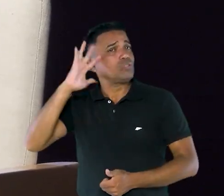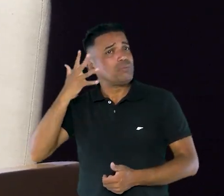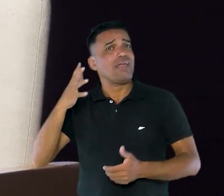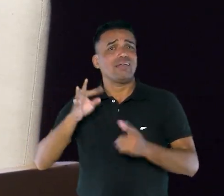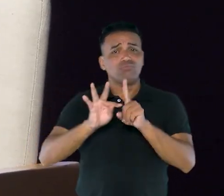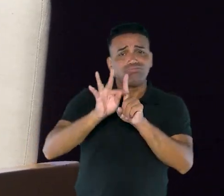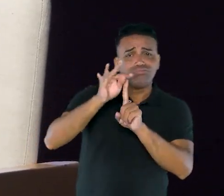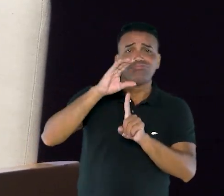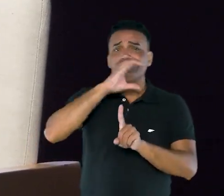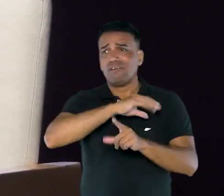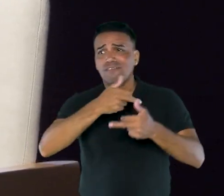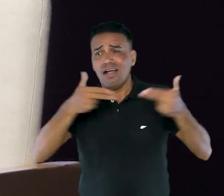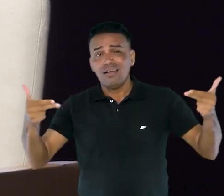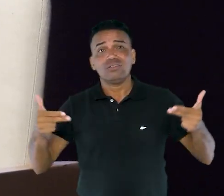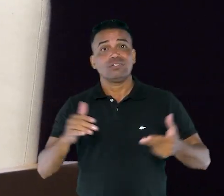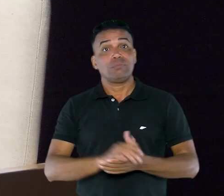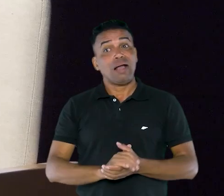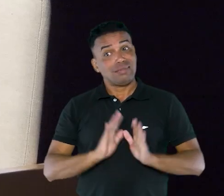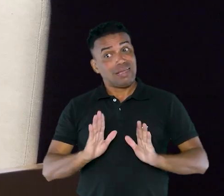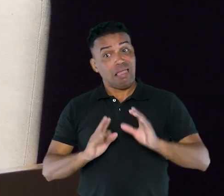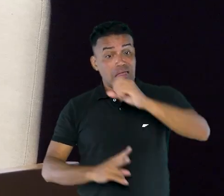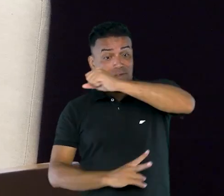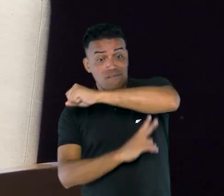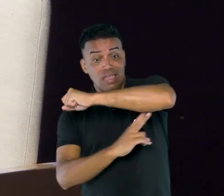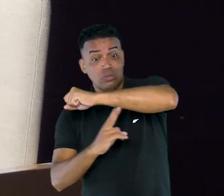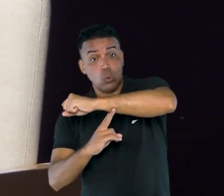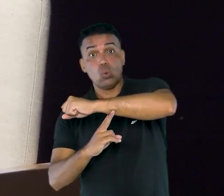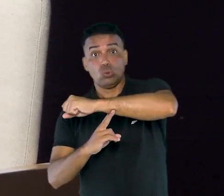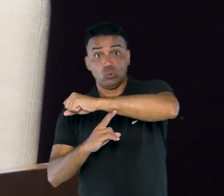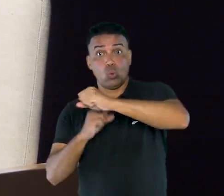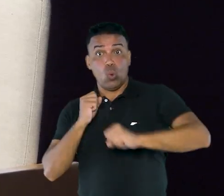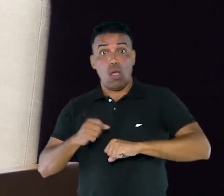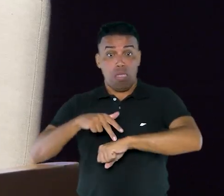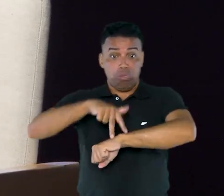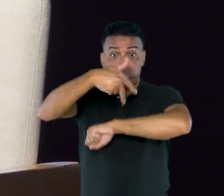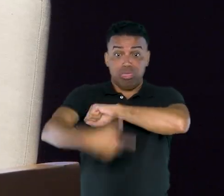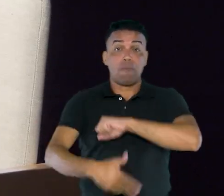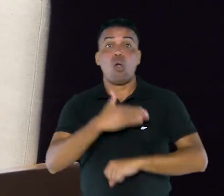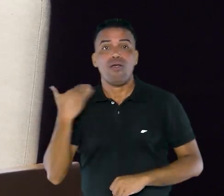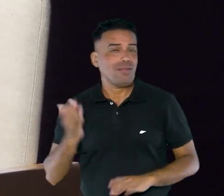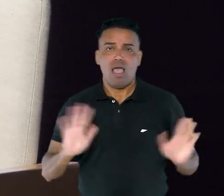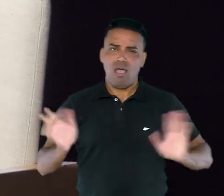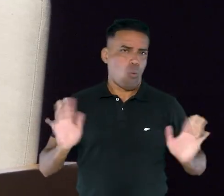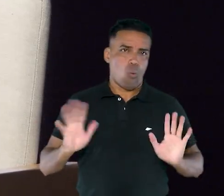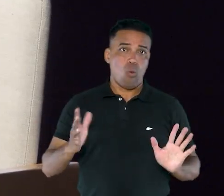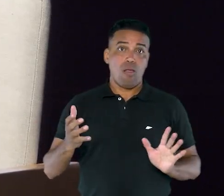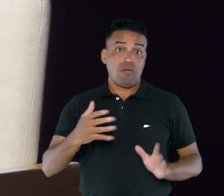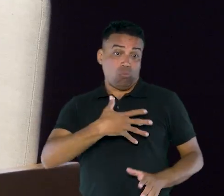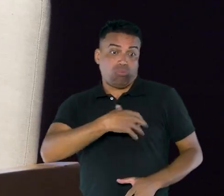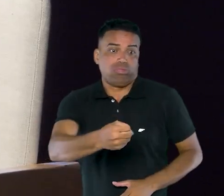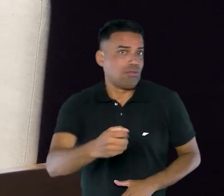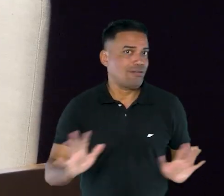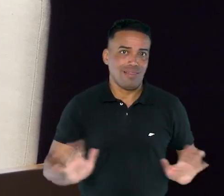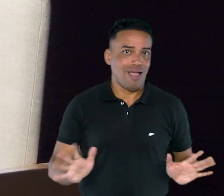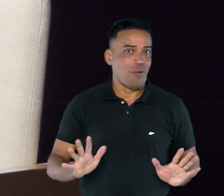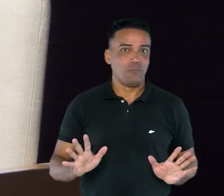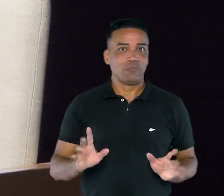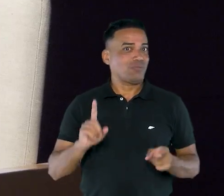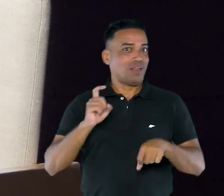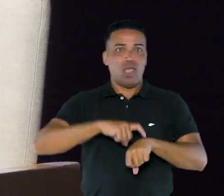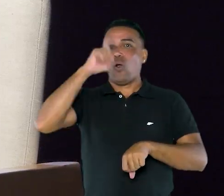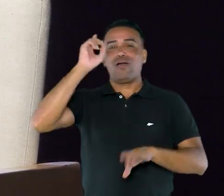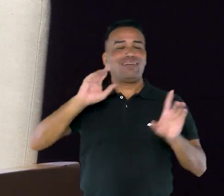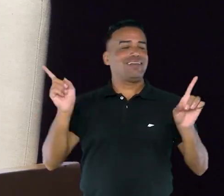não deveria nos levar correndo para o próximo viaduto, da onde nos atiraríamos. Não é o caso, eu acho, ainda. Eu acho